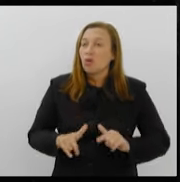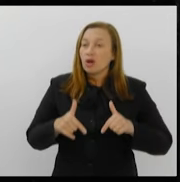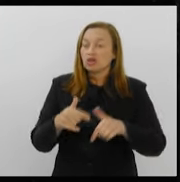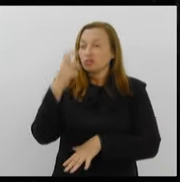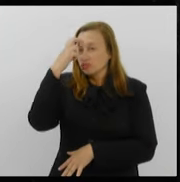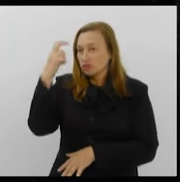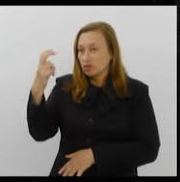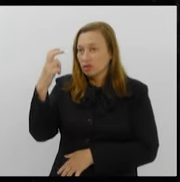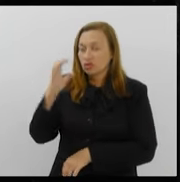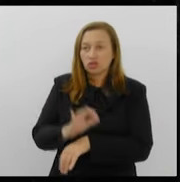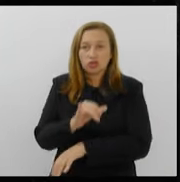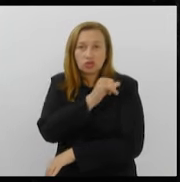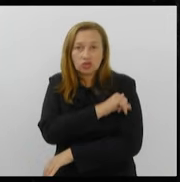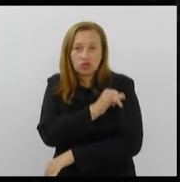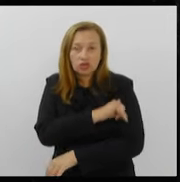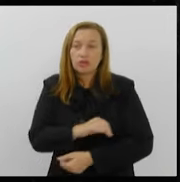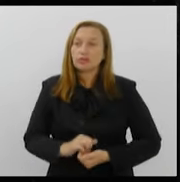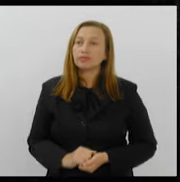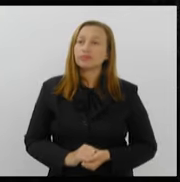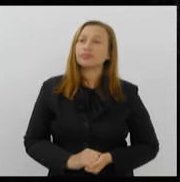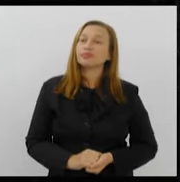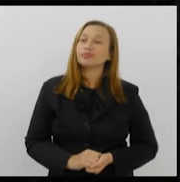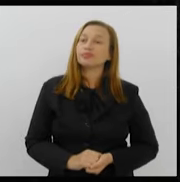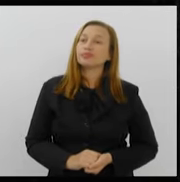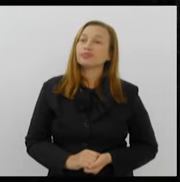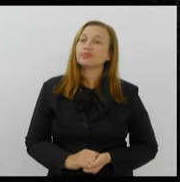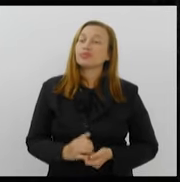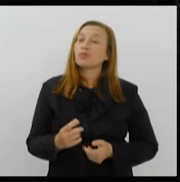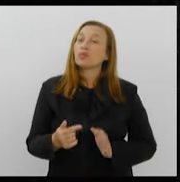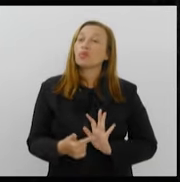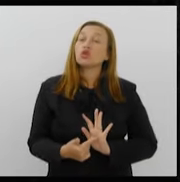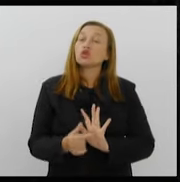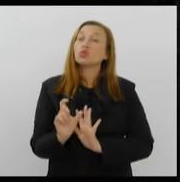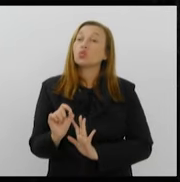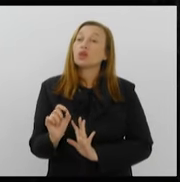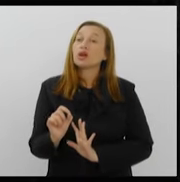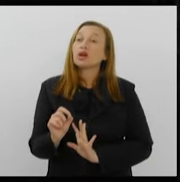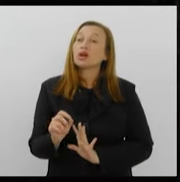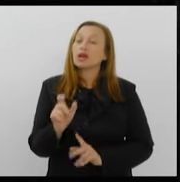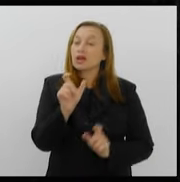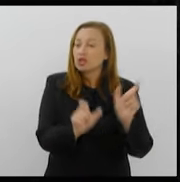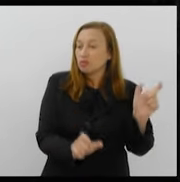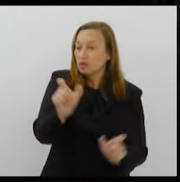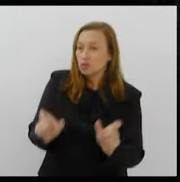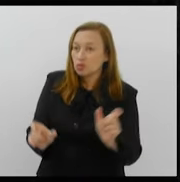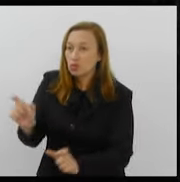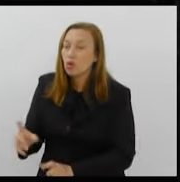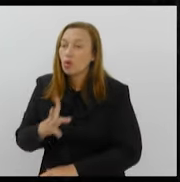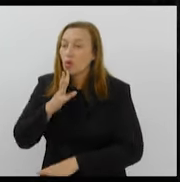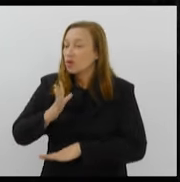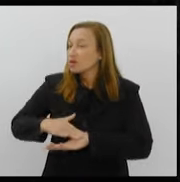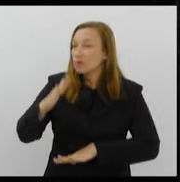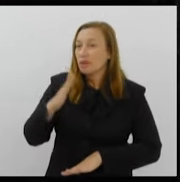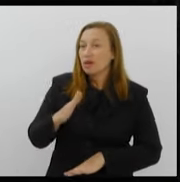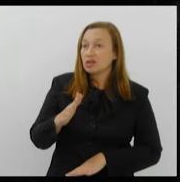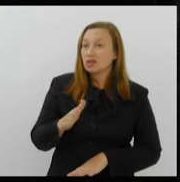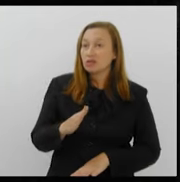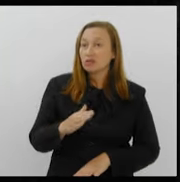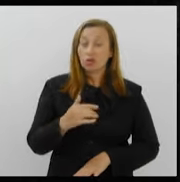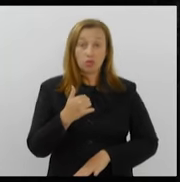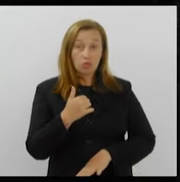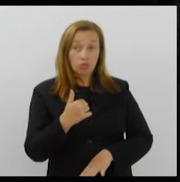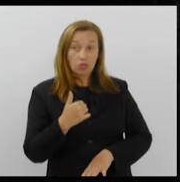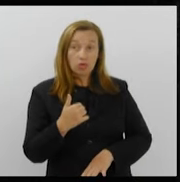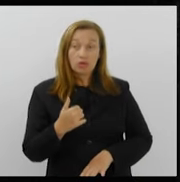Rio de Janeiro, nós estamos propiciando que as pessoas discutam e conheçam mais, assim como estou fazendo da